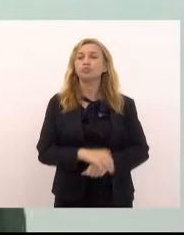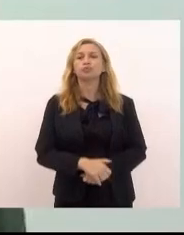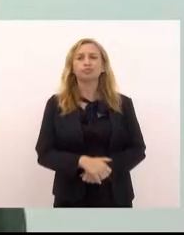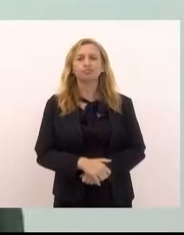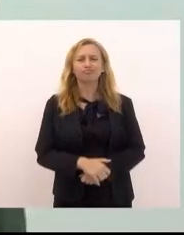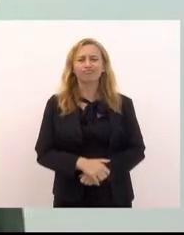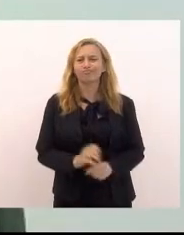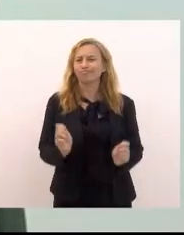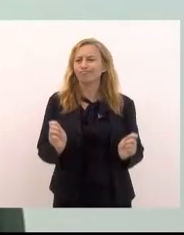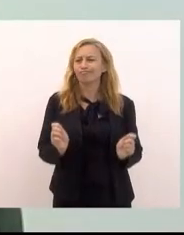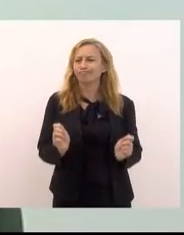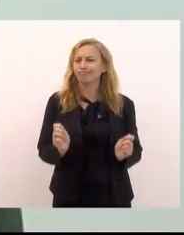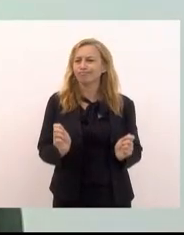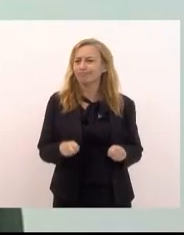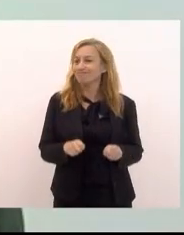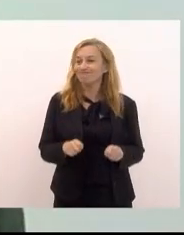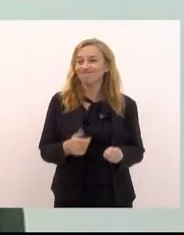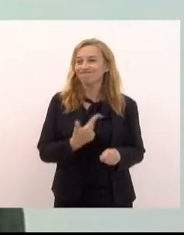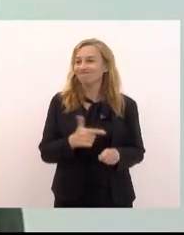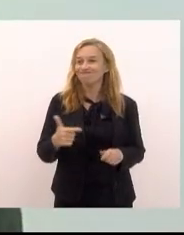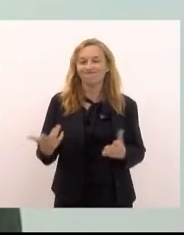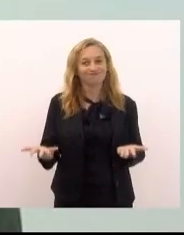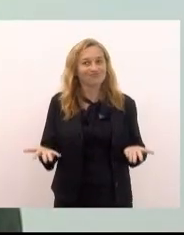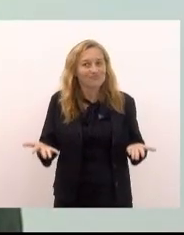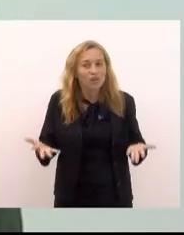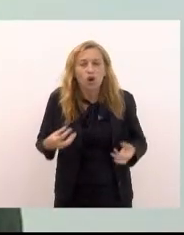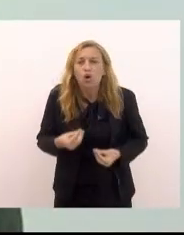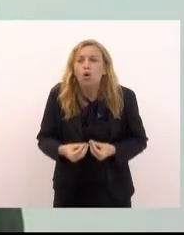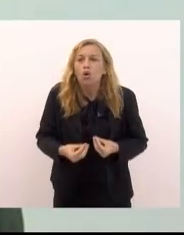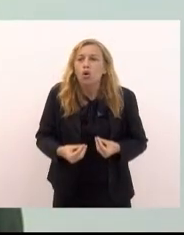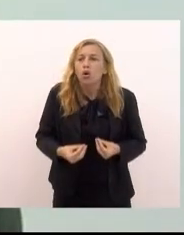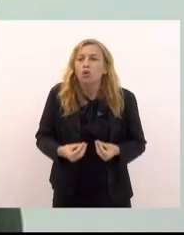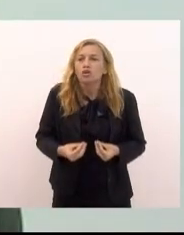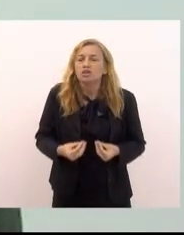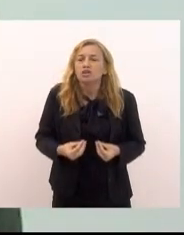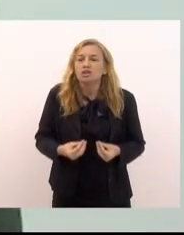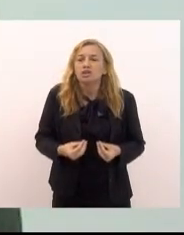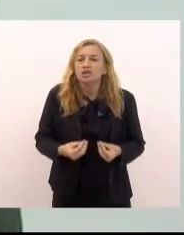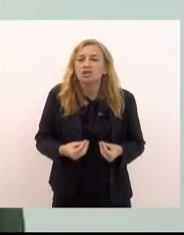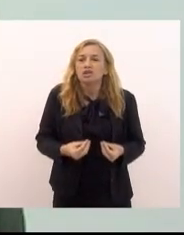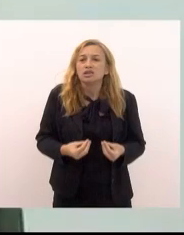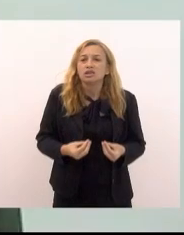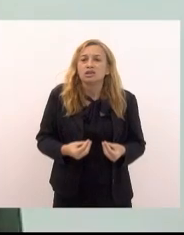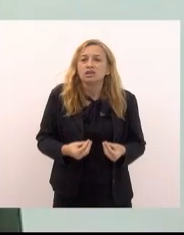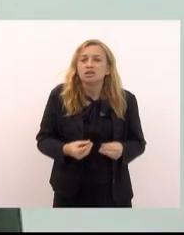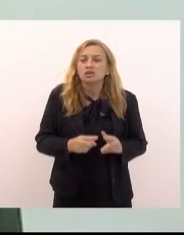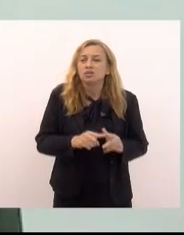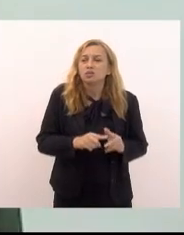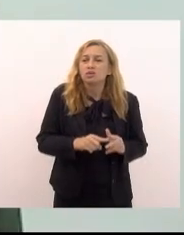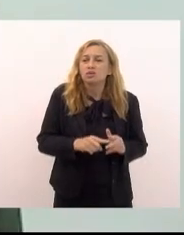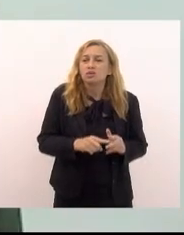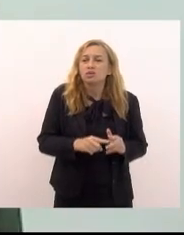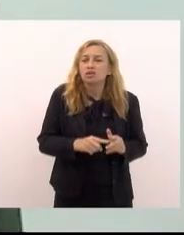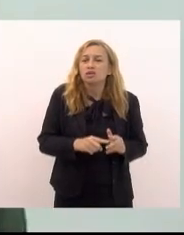há possibilidade de composição com o Parlamento Fluminense.